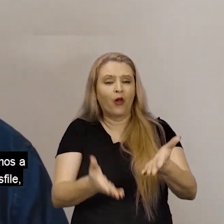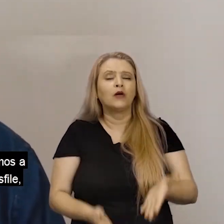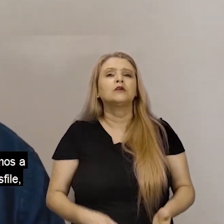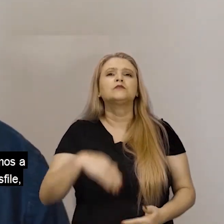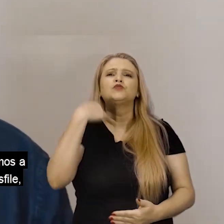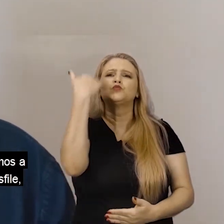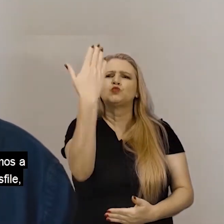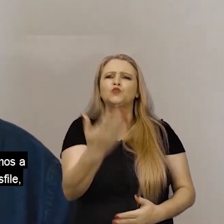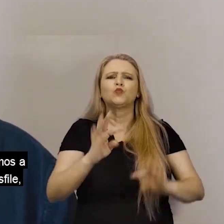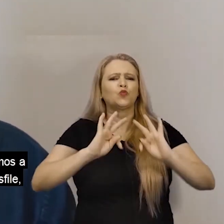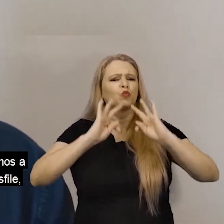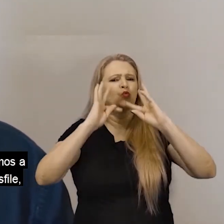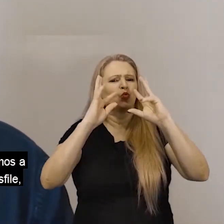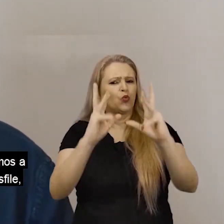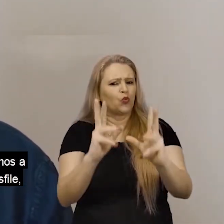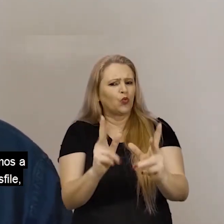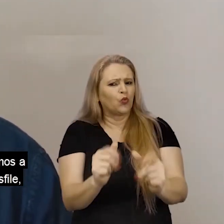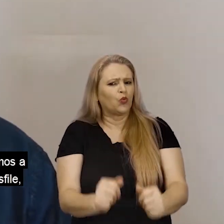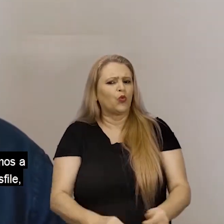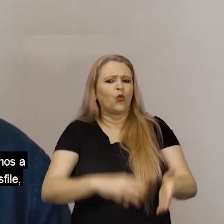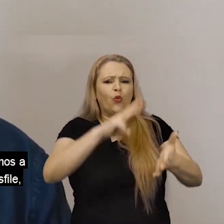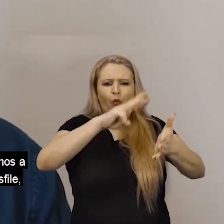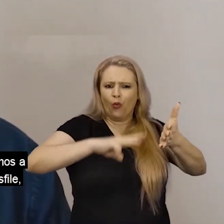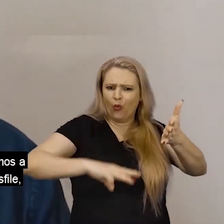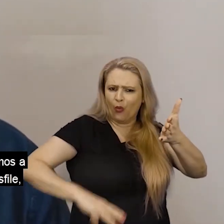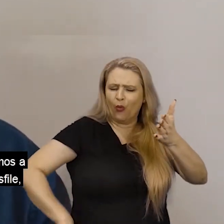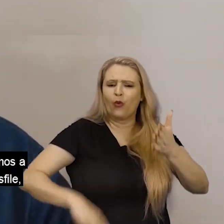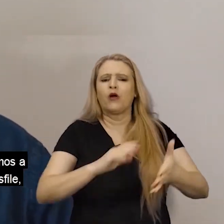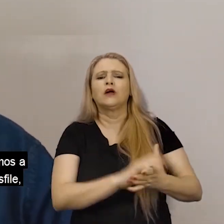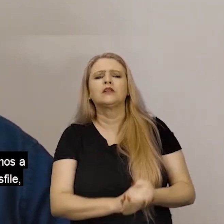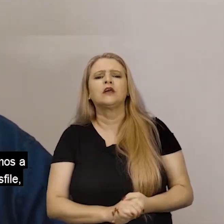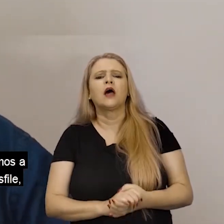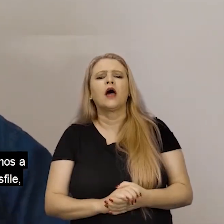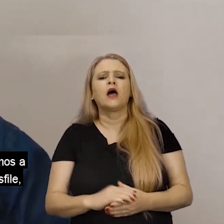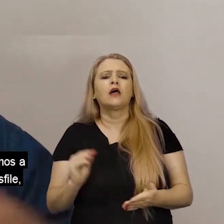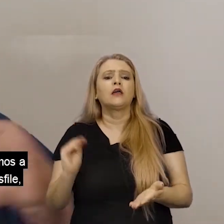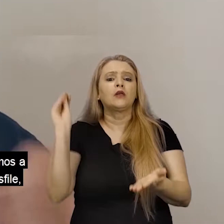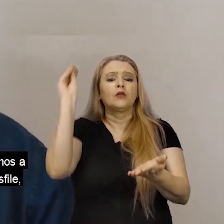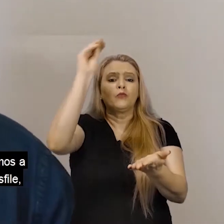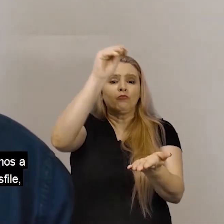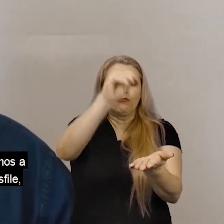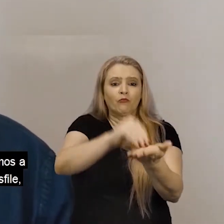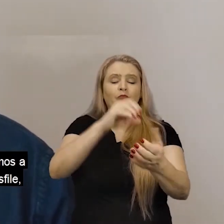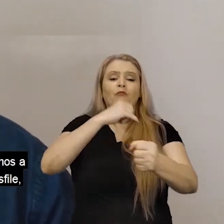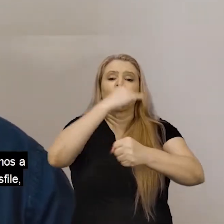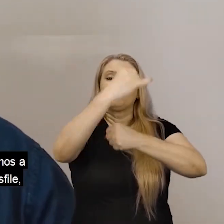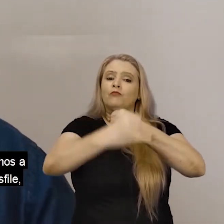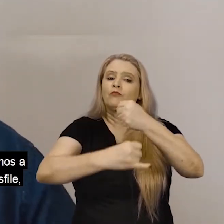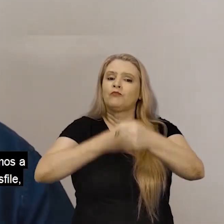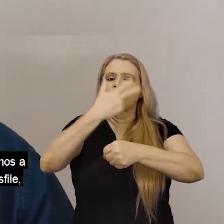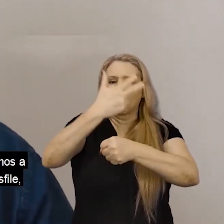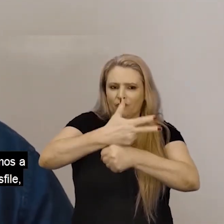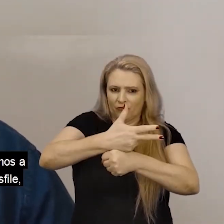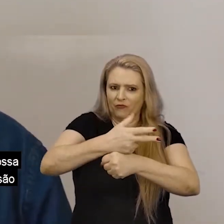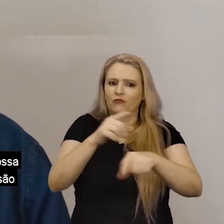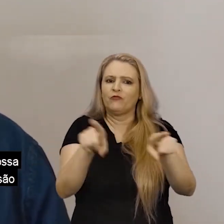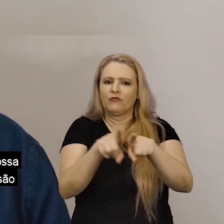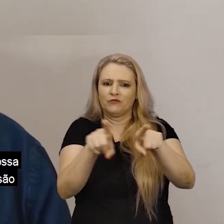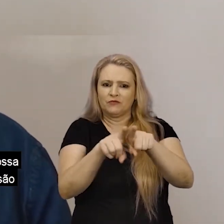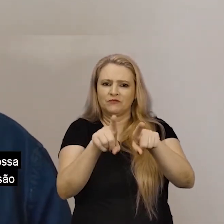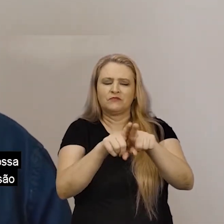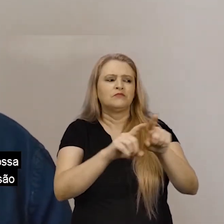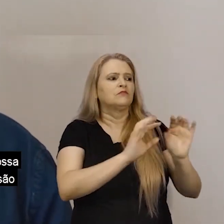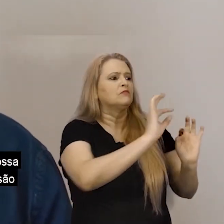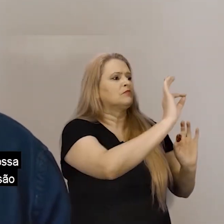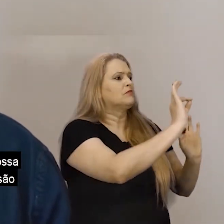seja postagens na internet, vídeos. Começamos a pensar em questões logísticas do nosso desfile, e